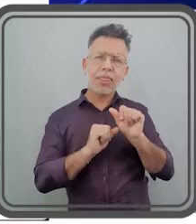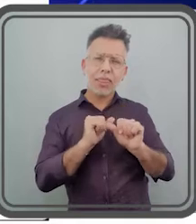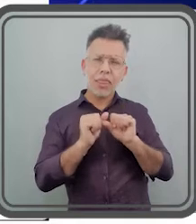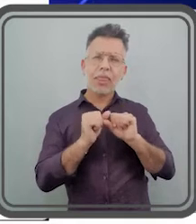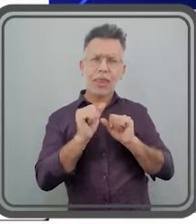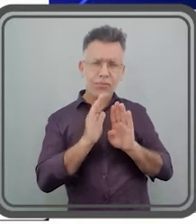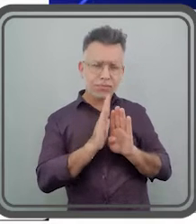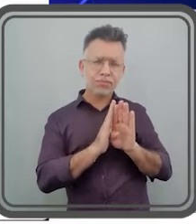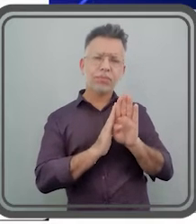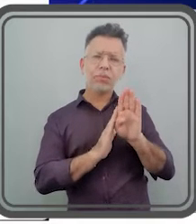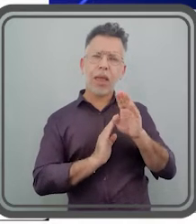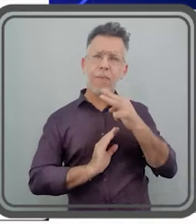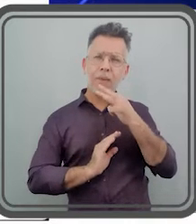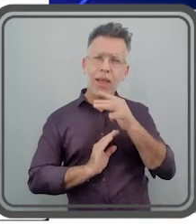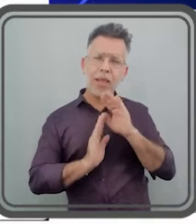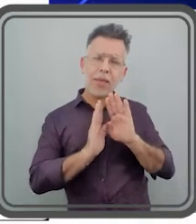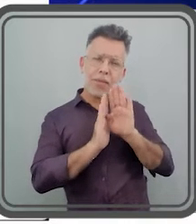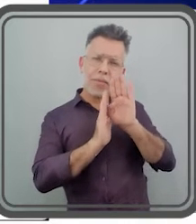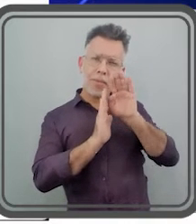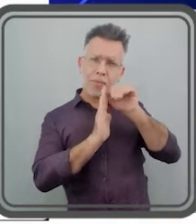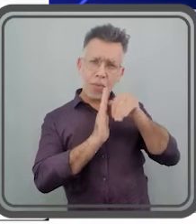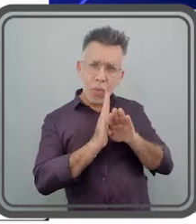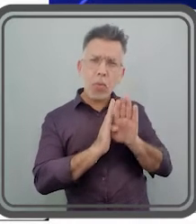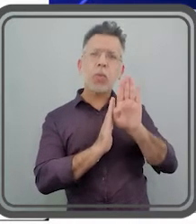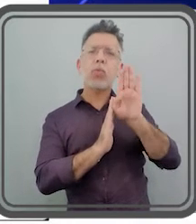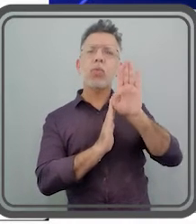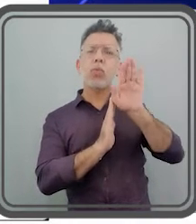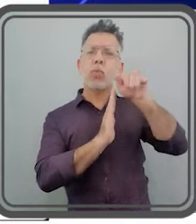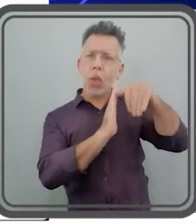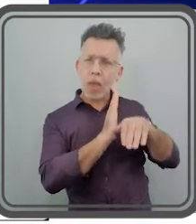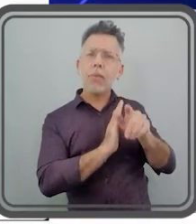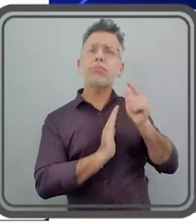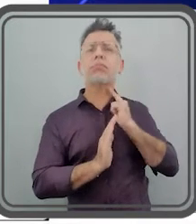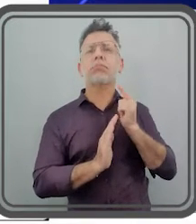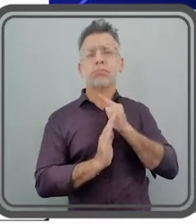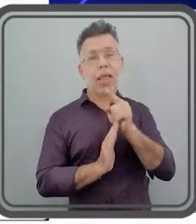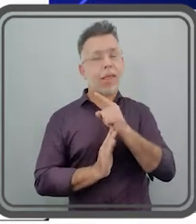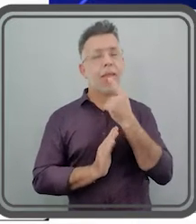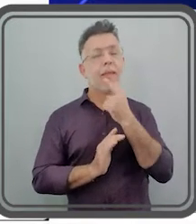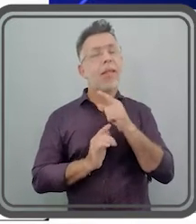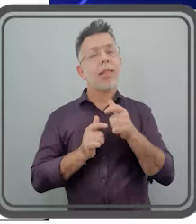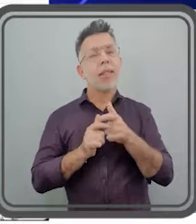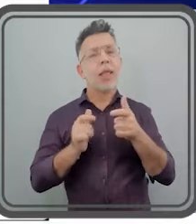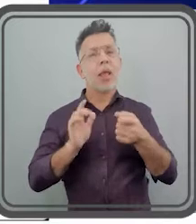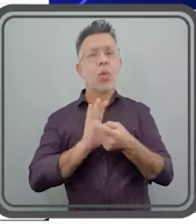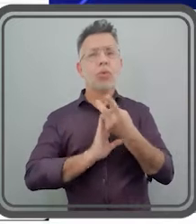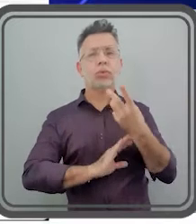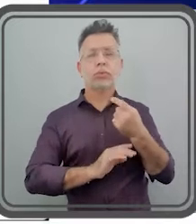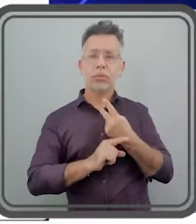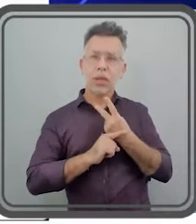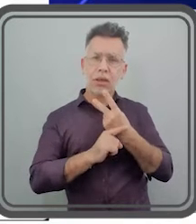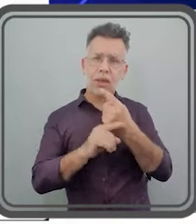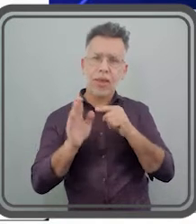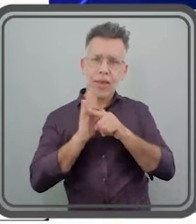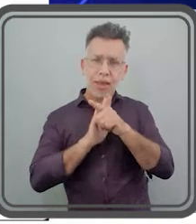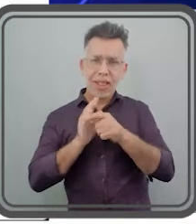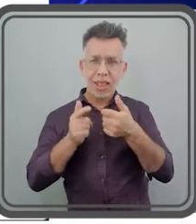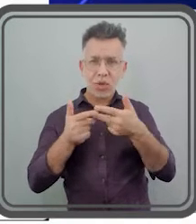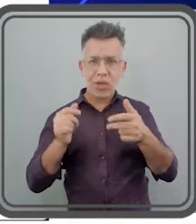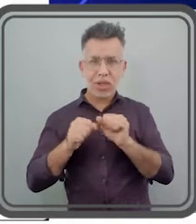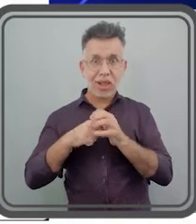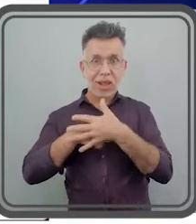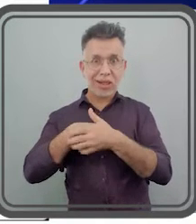impacto ali no mês de março de serra que deu uma queda mas está retomando também então ele já volume de busca né as pessoas quando eu tenho essa de